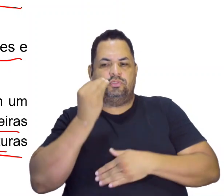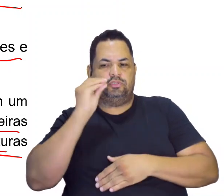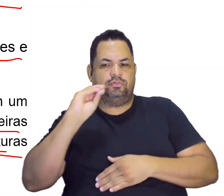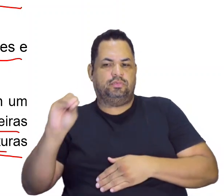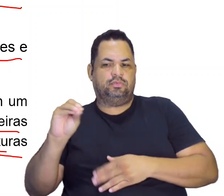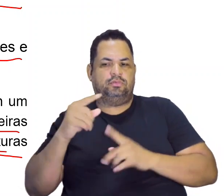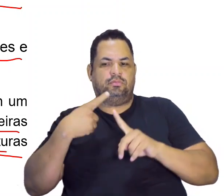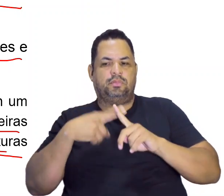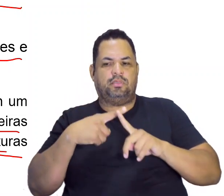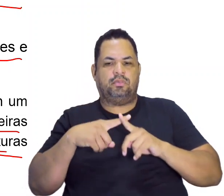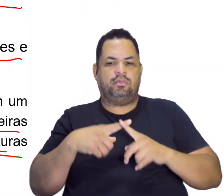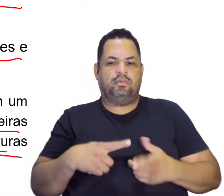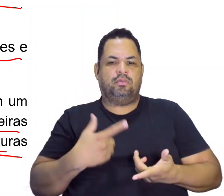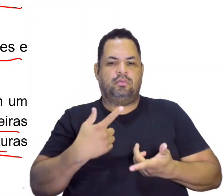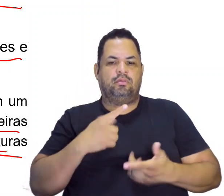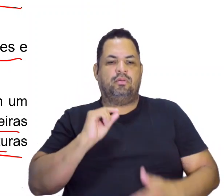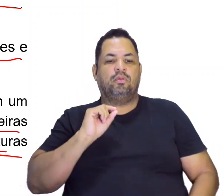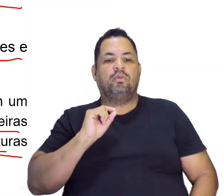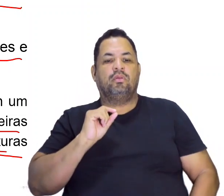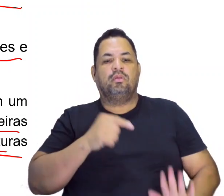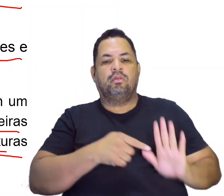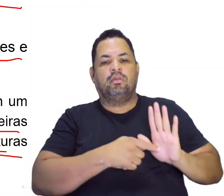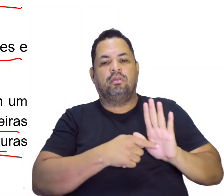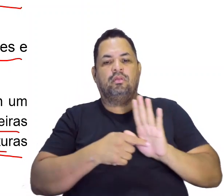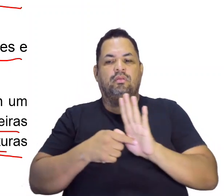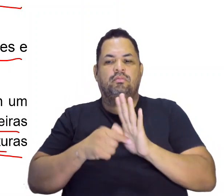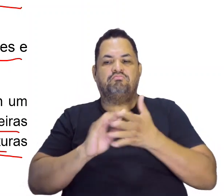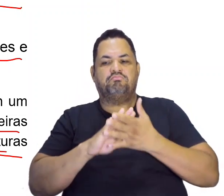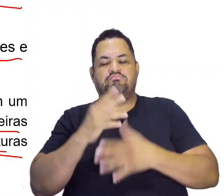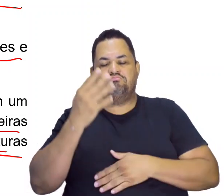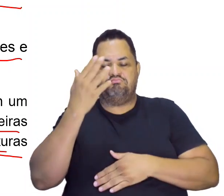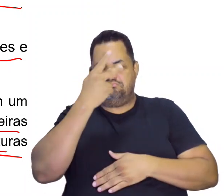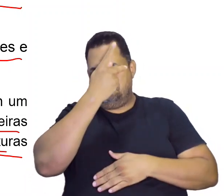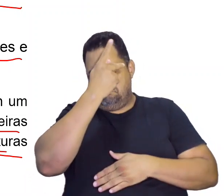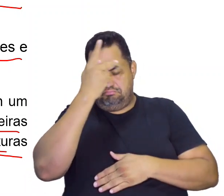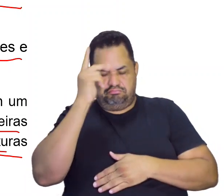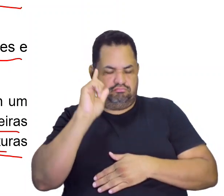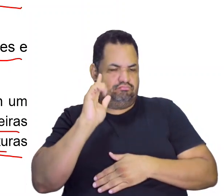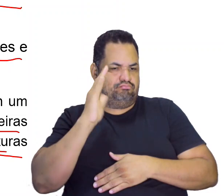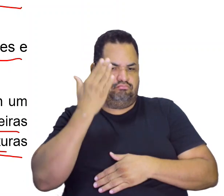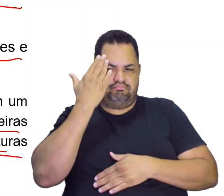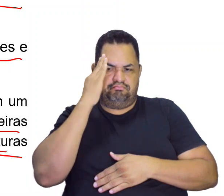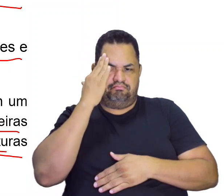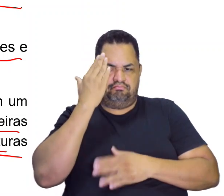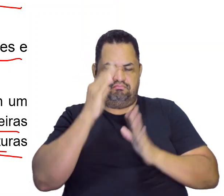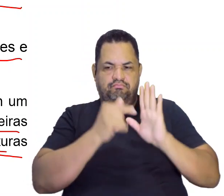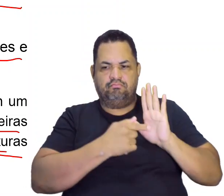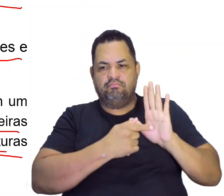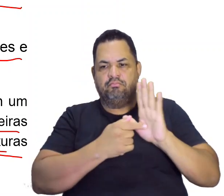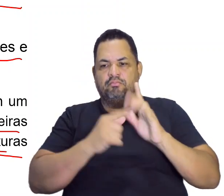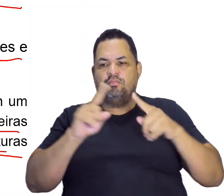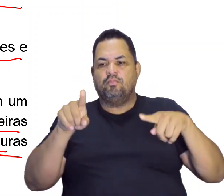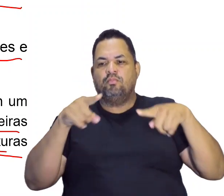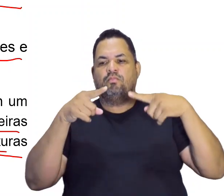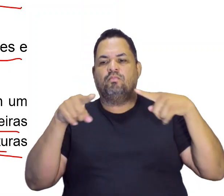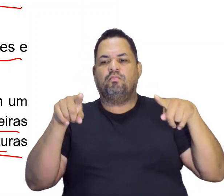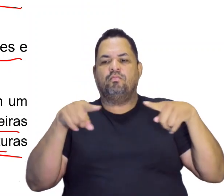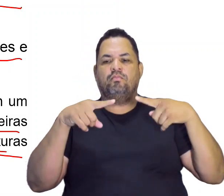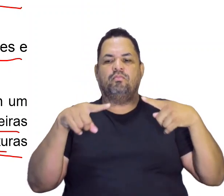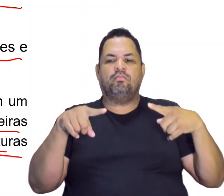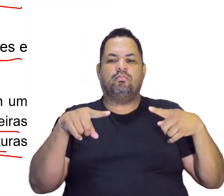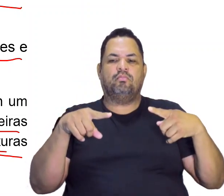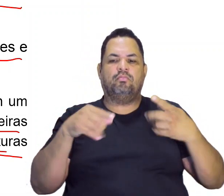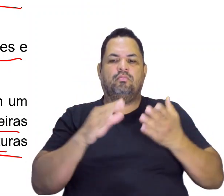vaiado. Porque o que ele apresentou lá, as pessoas não entenderam. Ele trouxe uma música